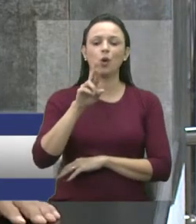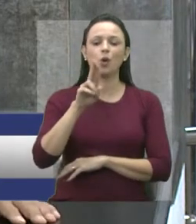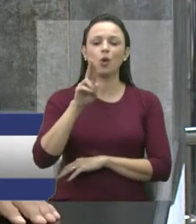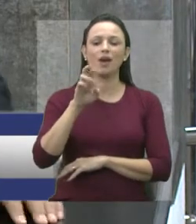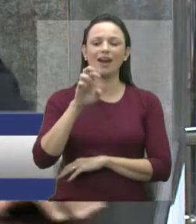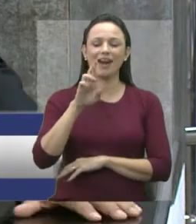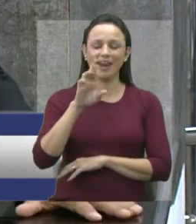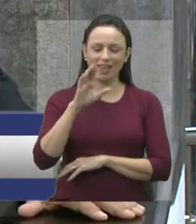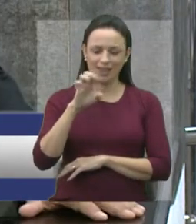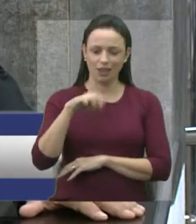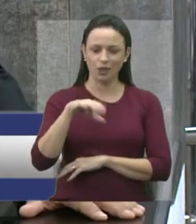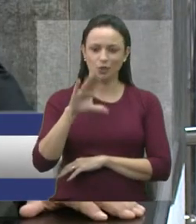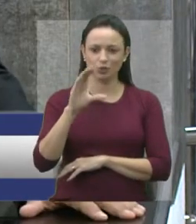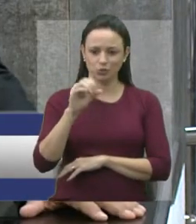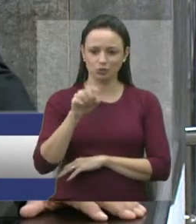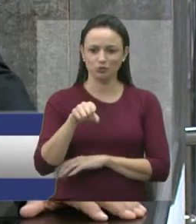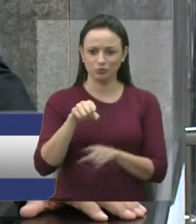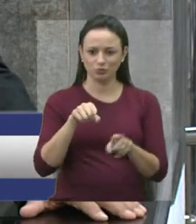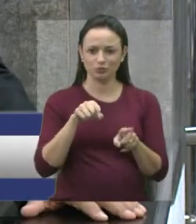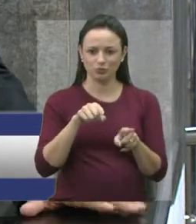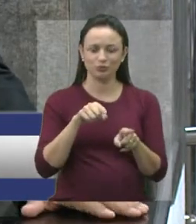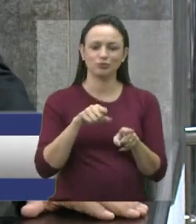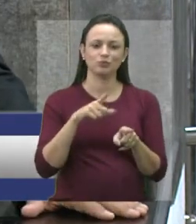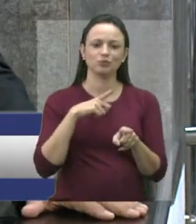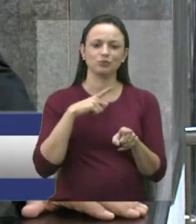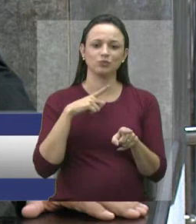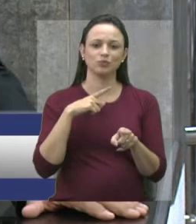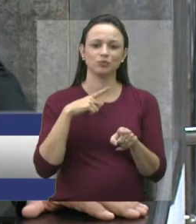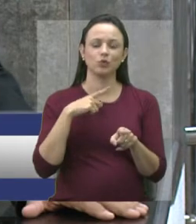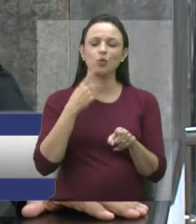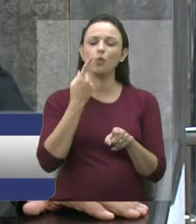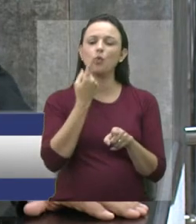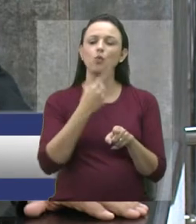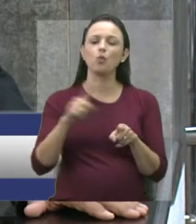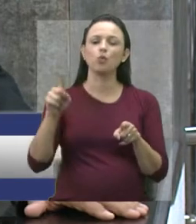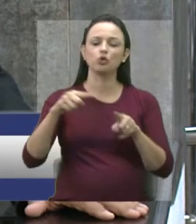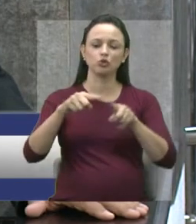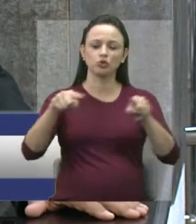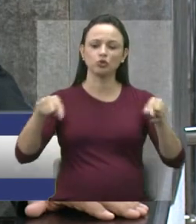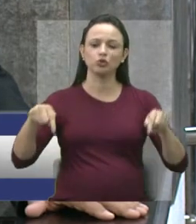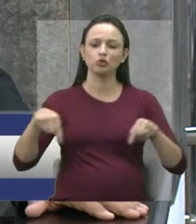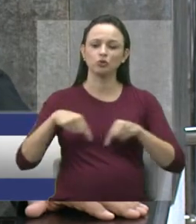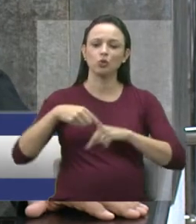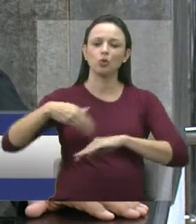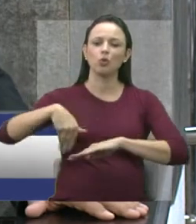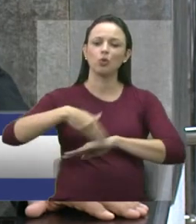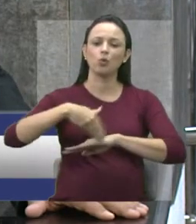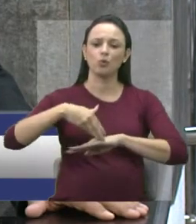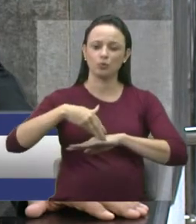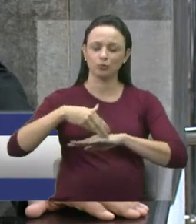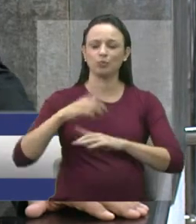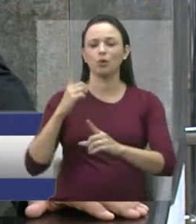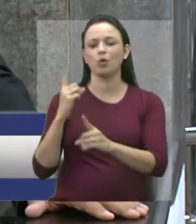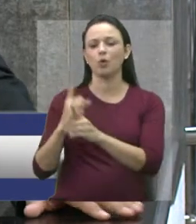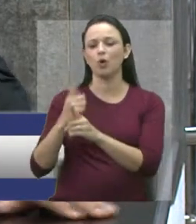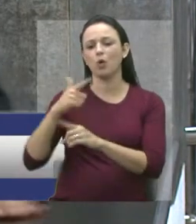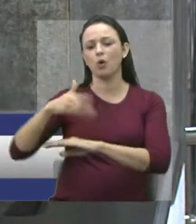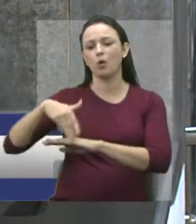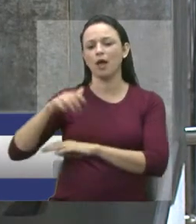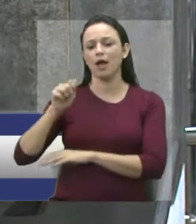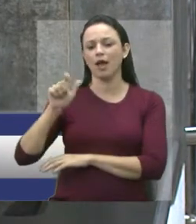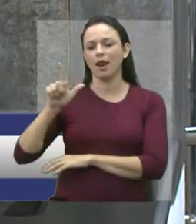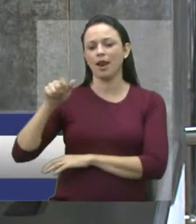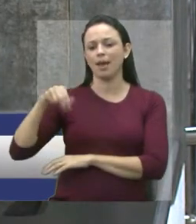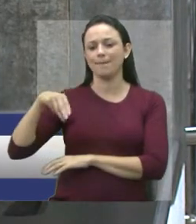Doutor Lourenço Avelino, ela se encontra no último quarteirão dela para encontrar-se com a Alameda Doutor Amaral Carvalho,